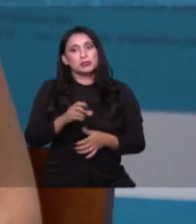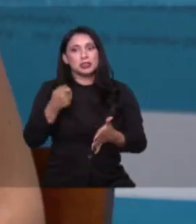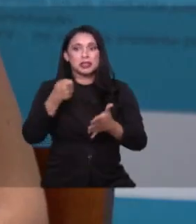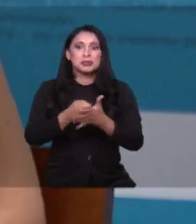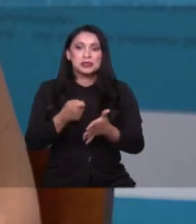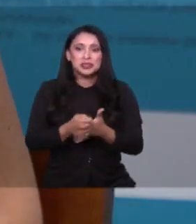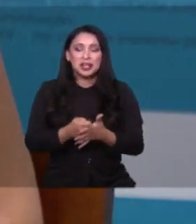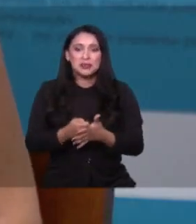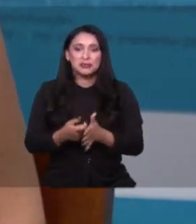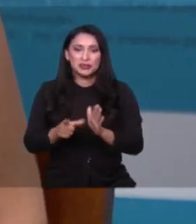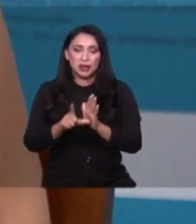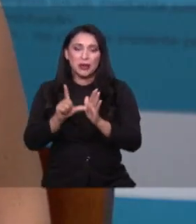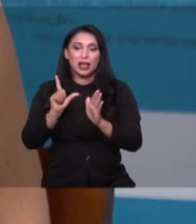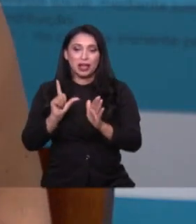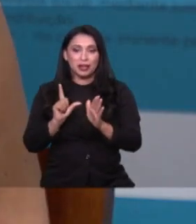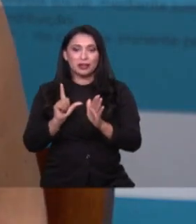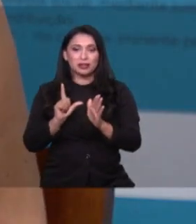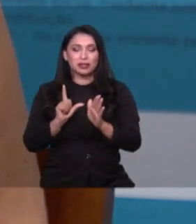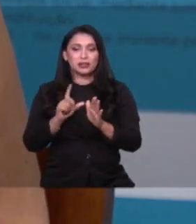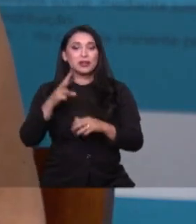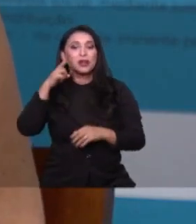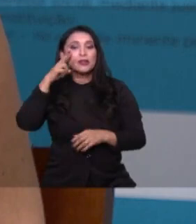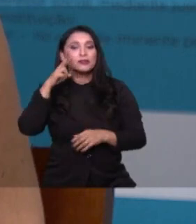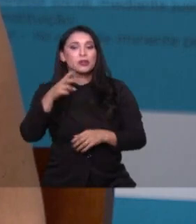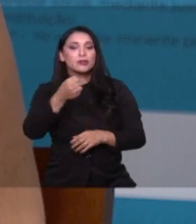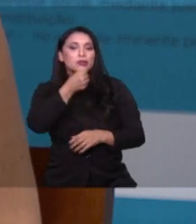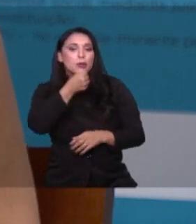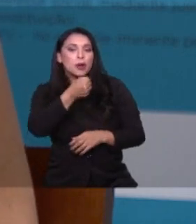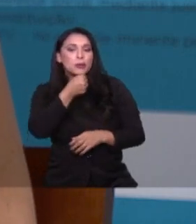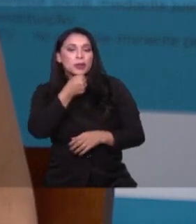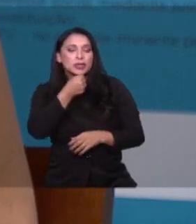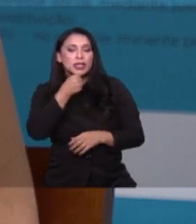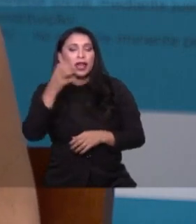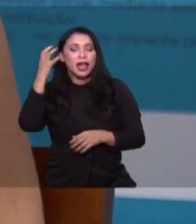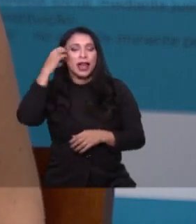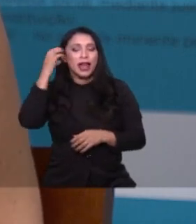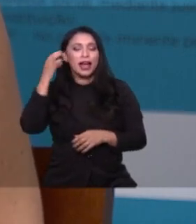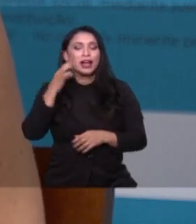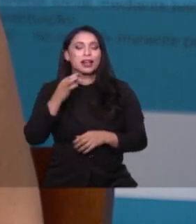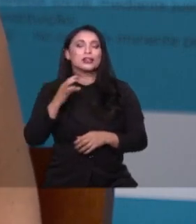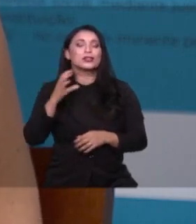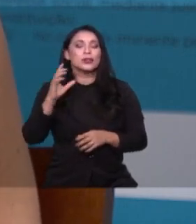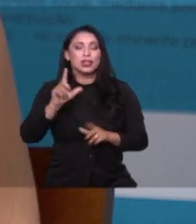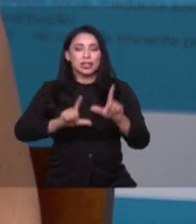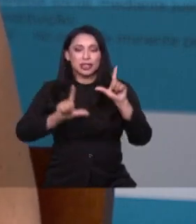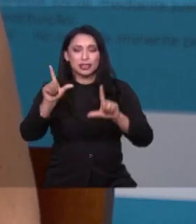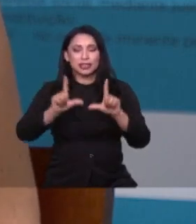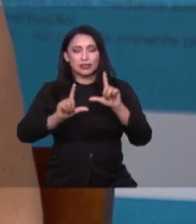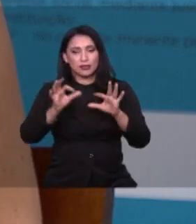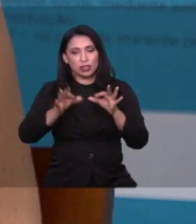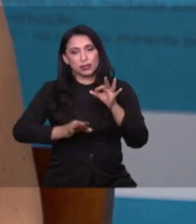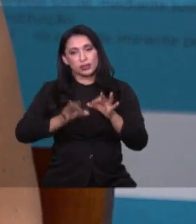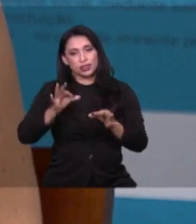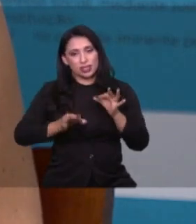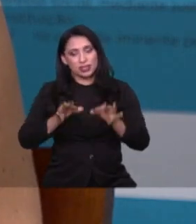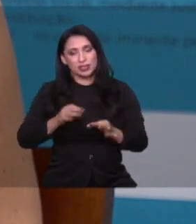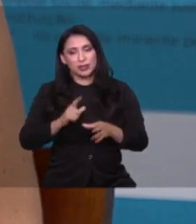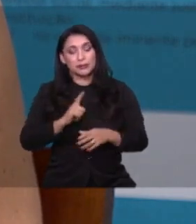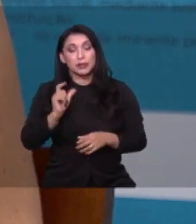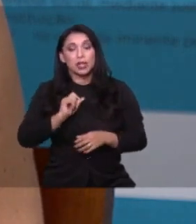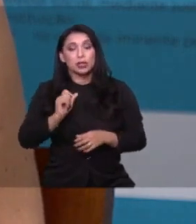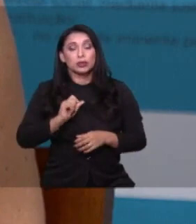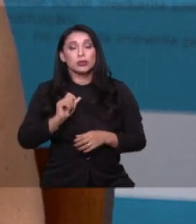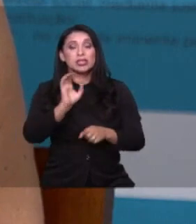antes de continuar a nossa conversa aqui, vamos assistir uma reportagem da Rádio e TV Justiça sobre uma ação do Tribunal de Justiça do Estado